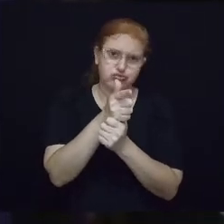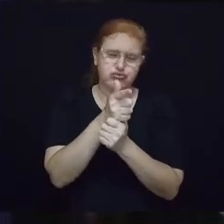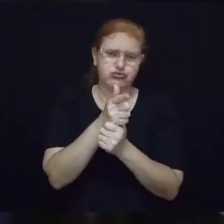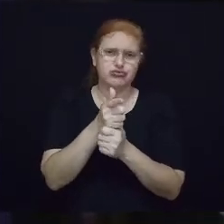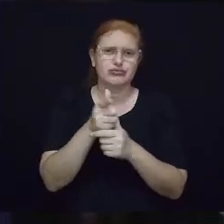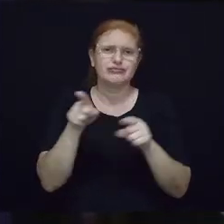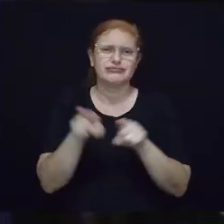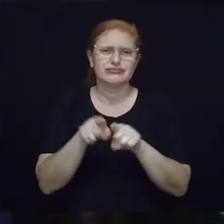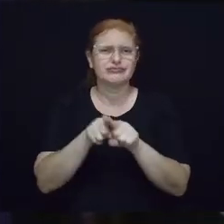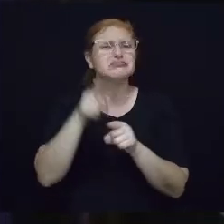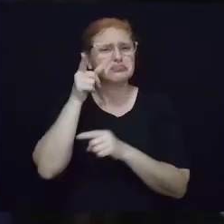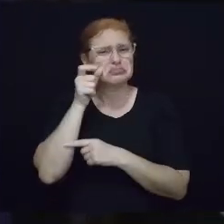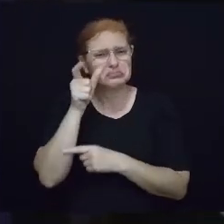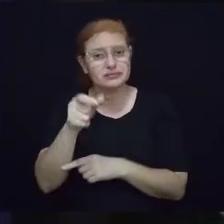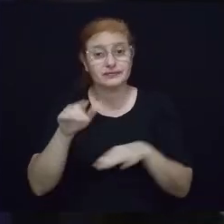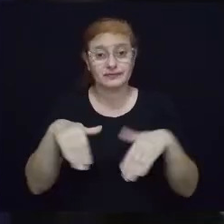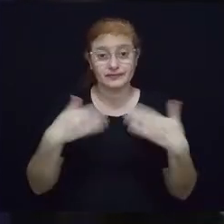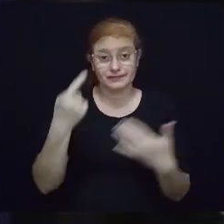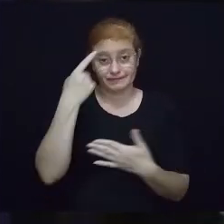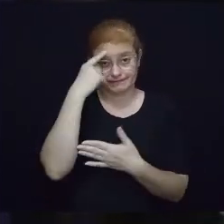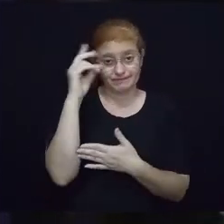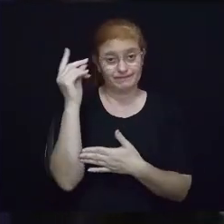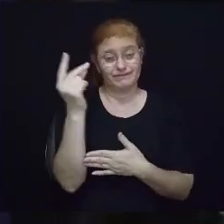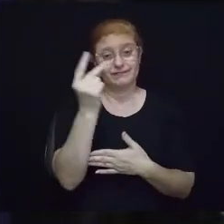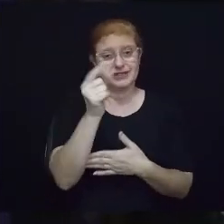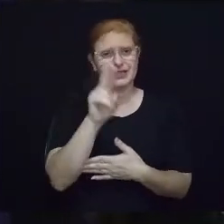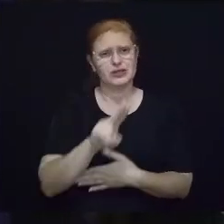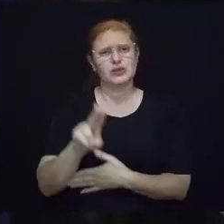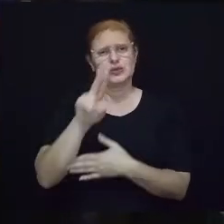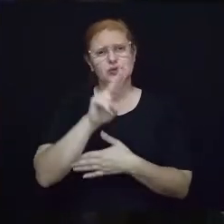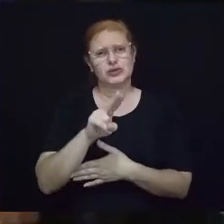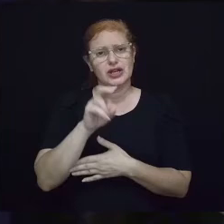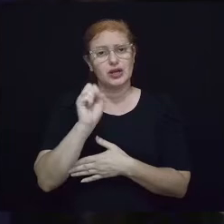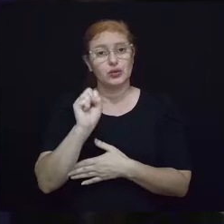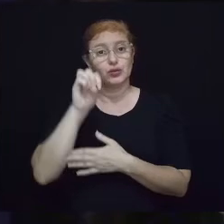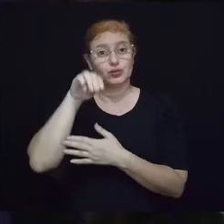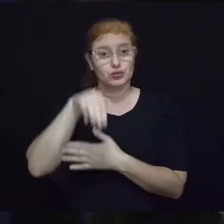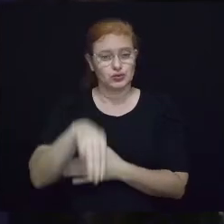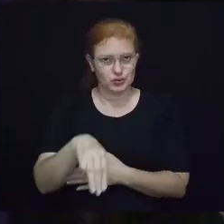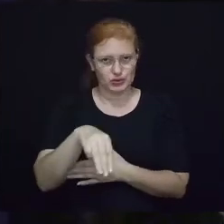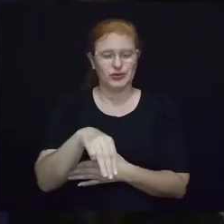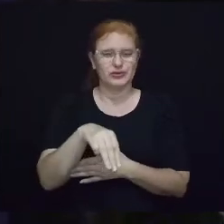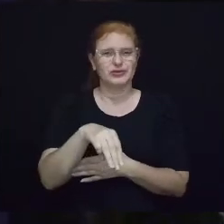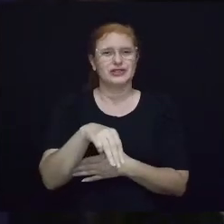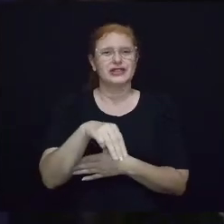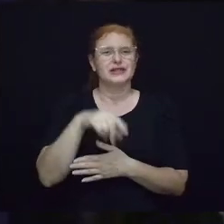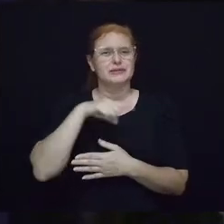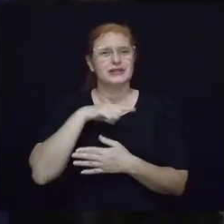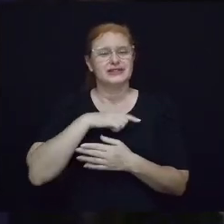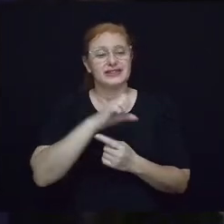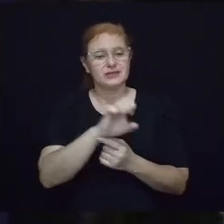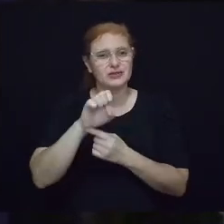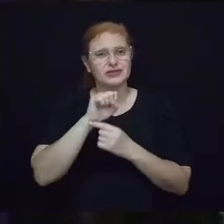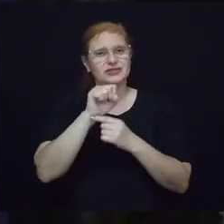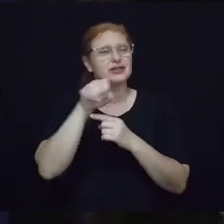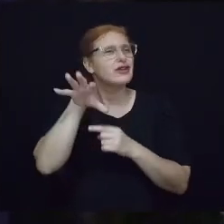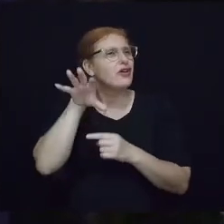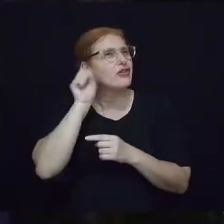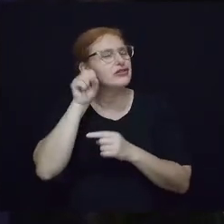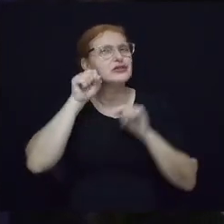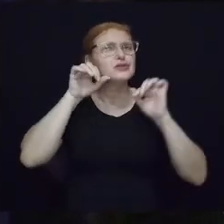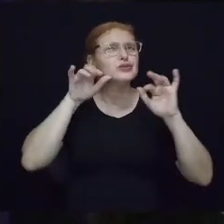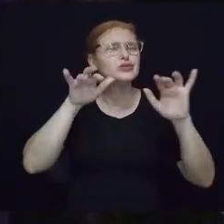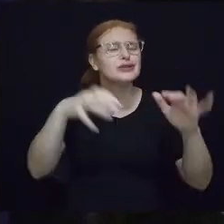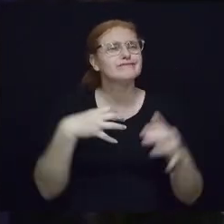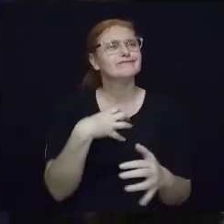também. Então a ideia foi usar esses sons para contaminar um pouco a exposição e a gente se sentir um